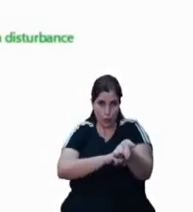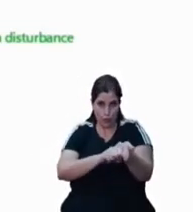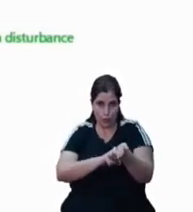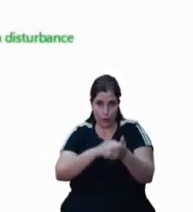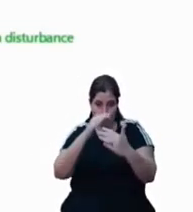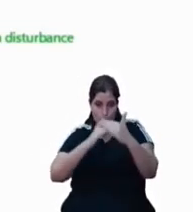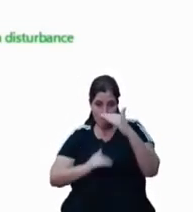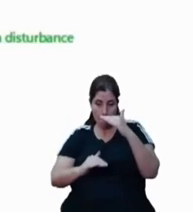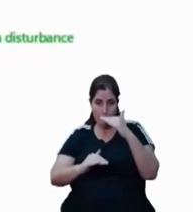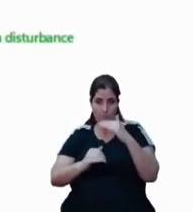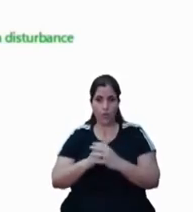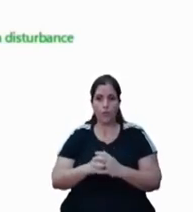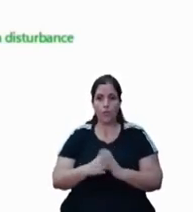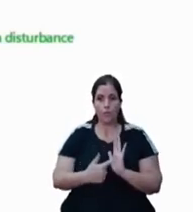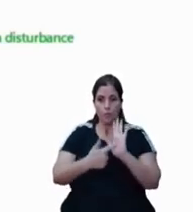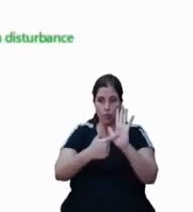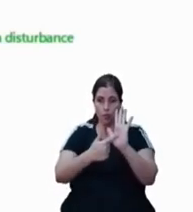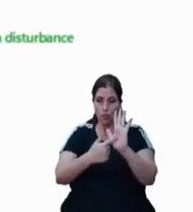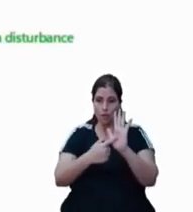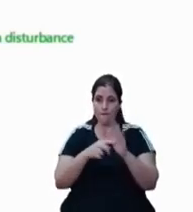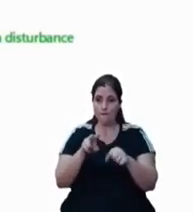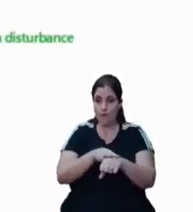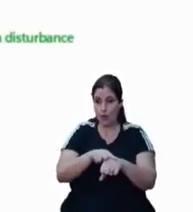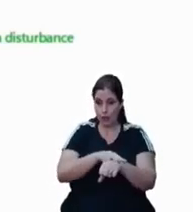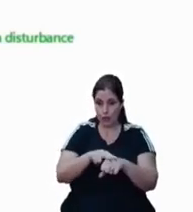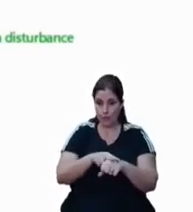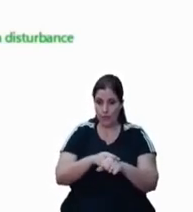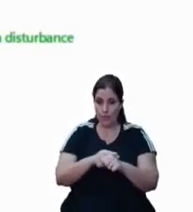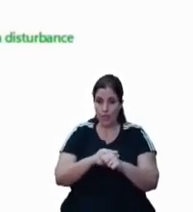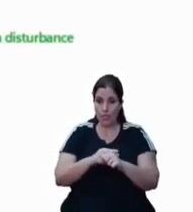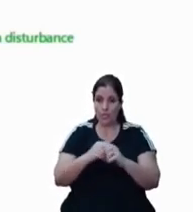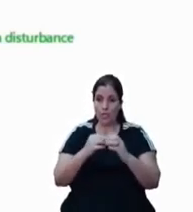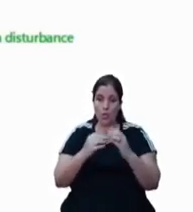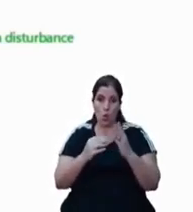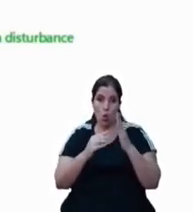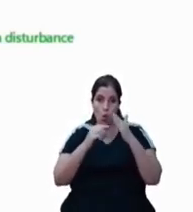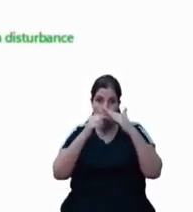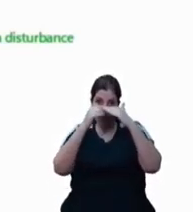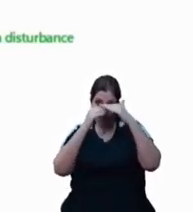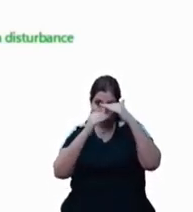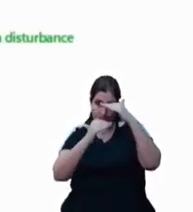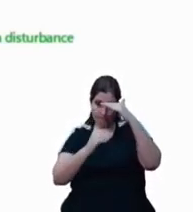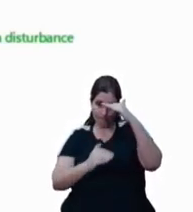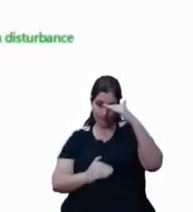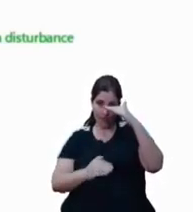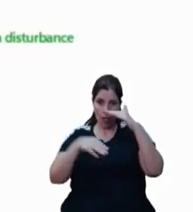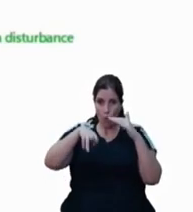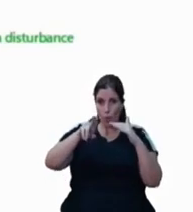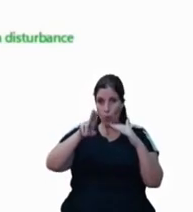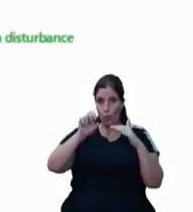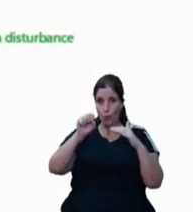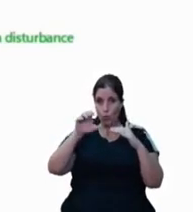inferiores, mostrados aqui na figura em verde, que começam na medula espinhal e se estendem até os músculos.